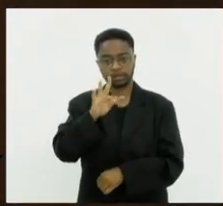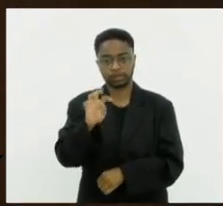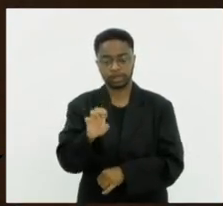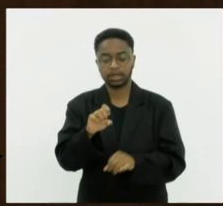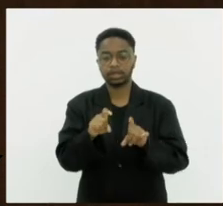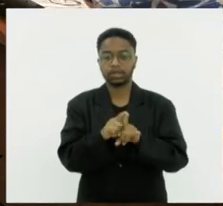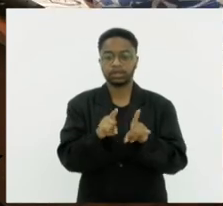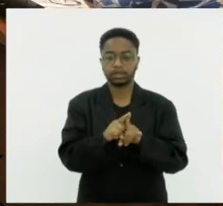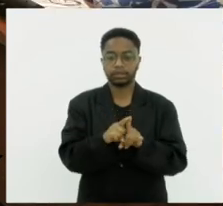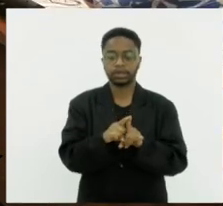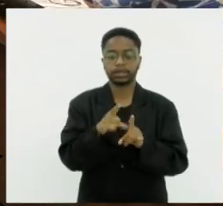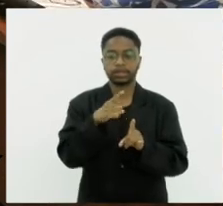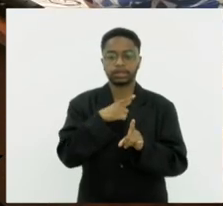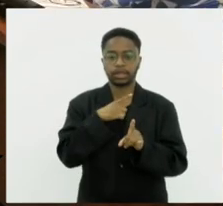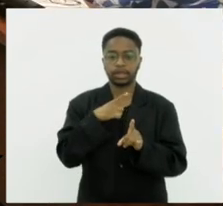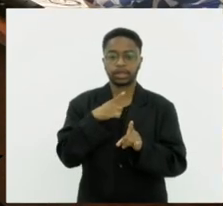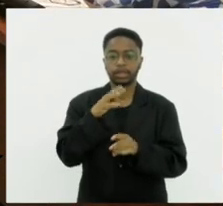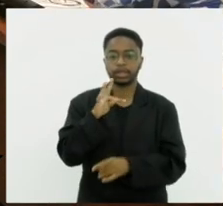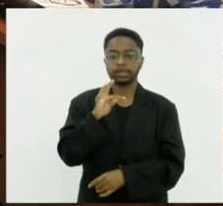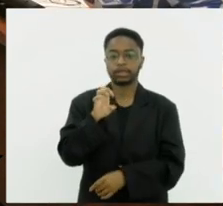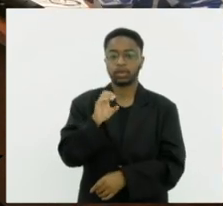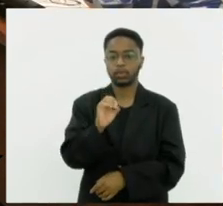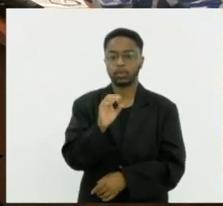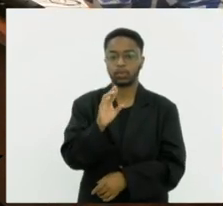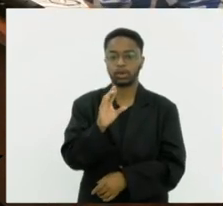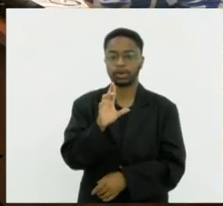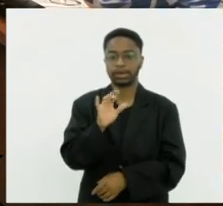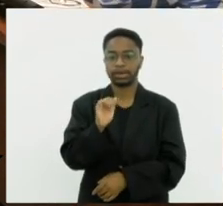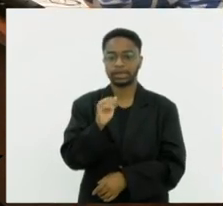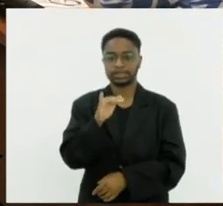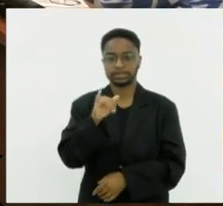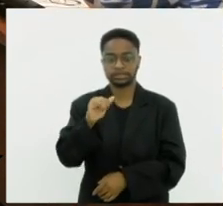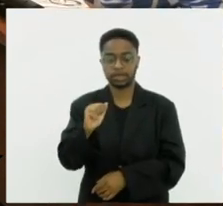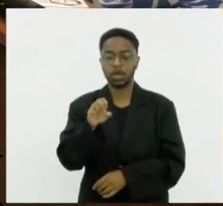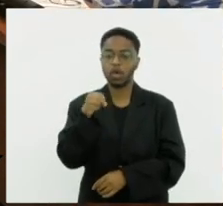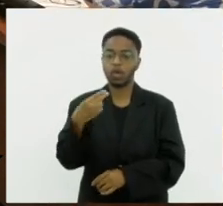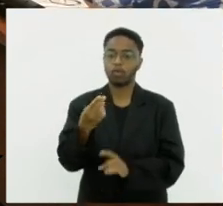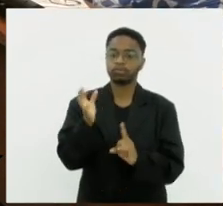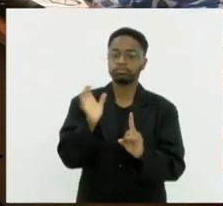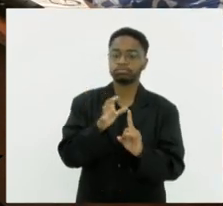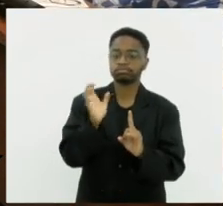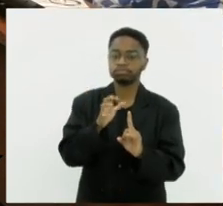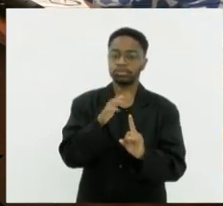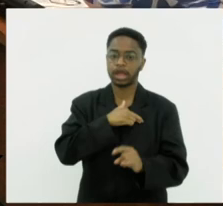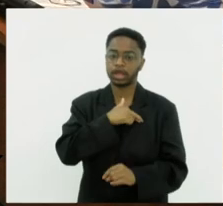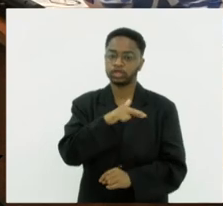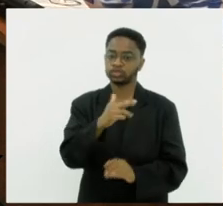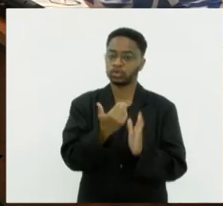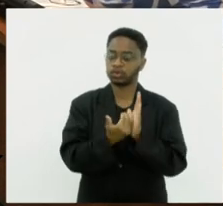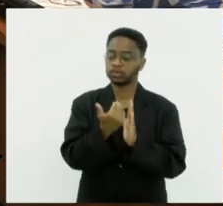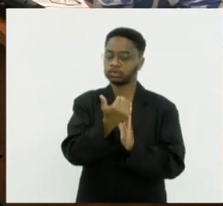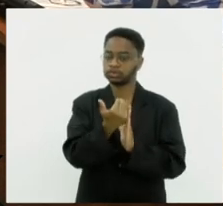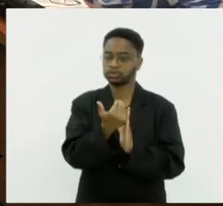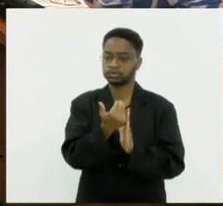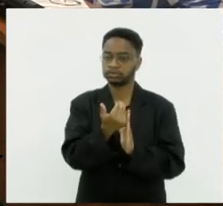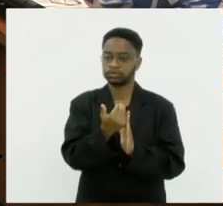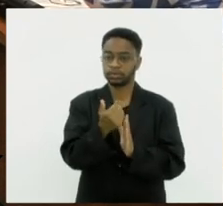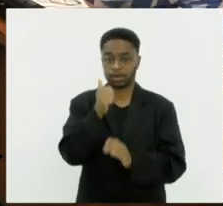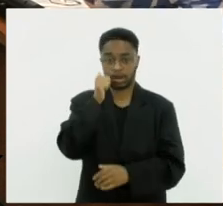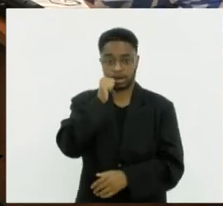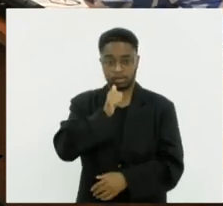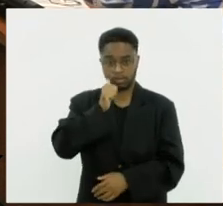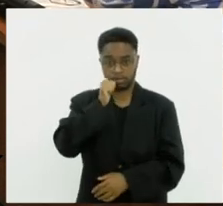onde vinga a teocracia ou alguma influência religiosa muito forte, as